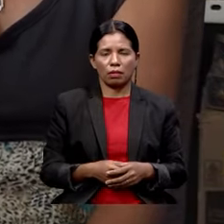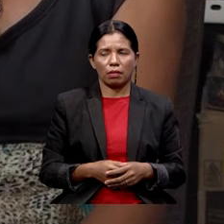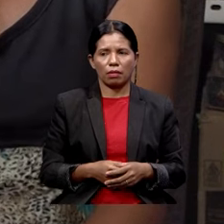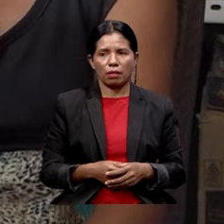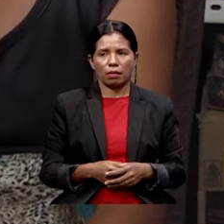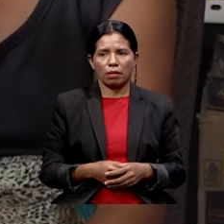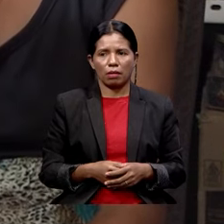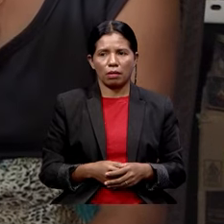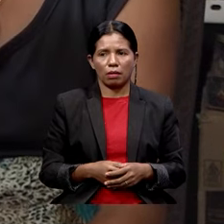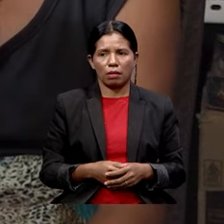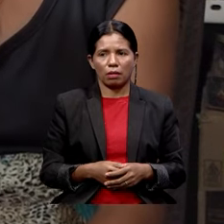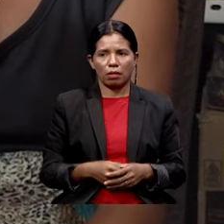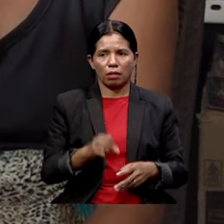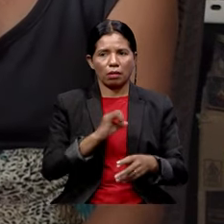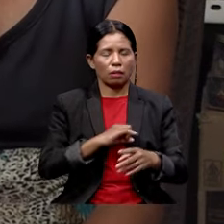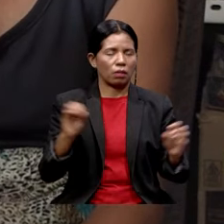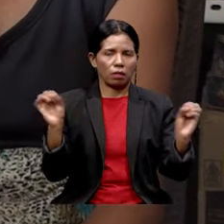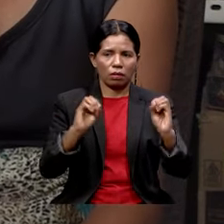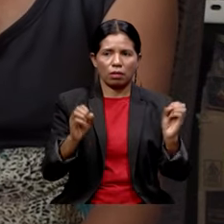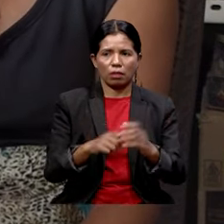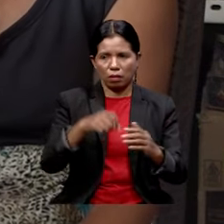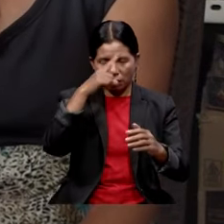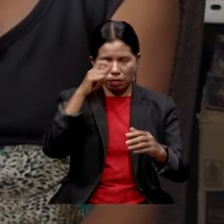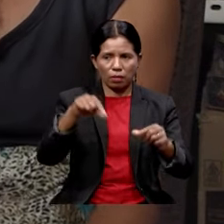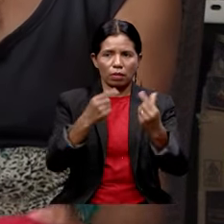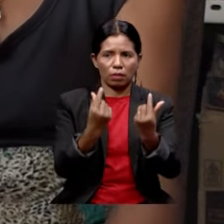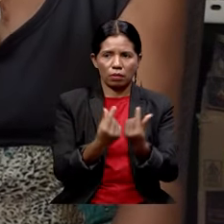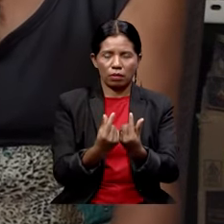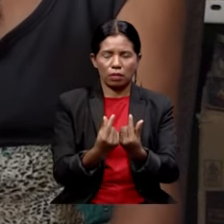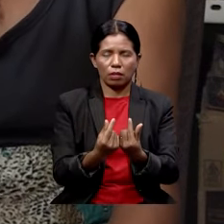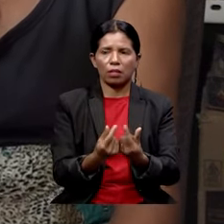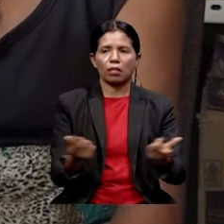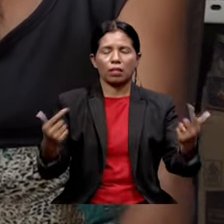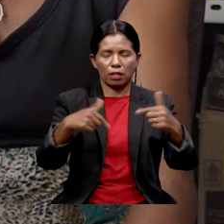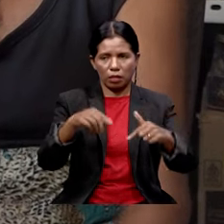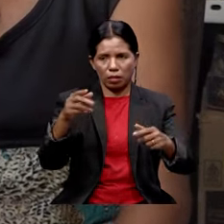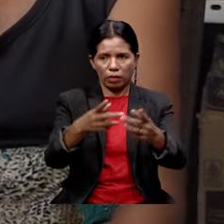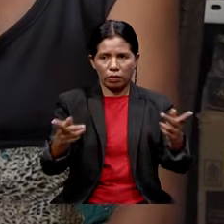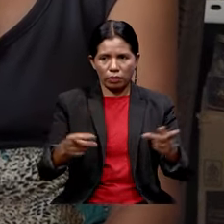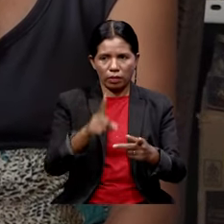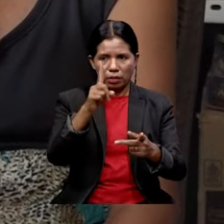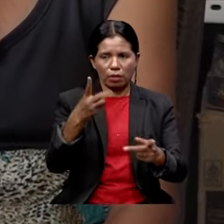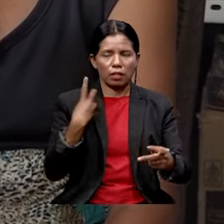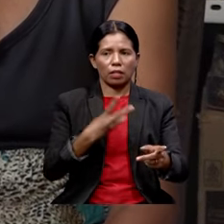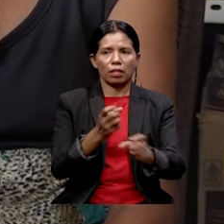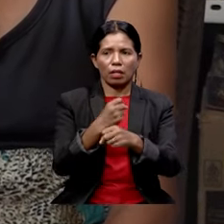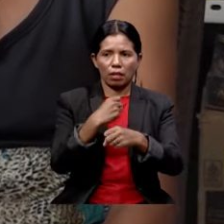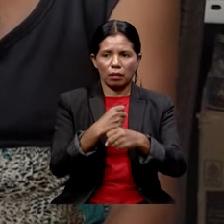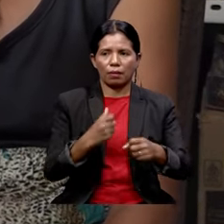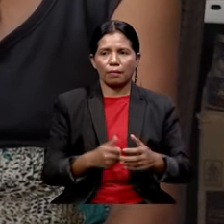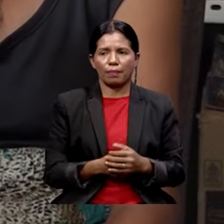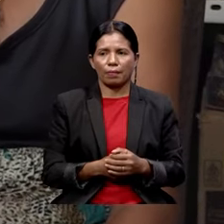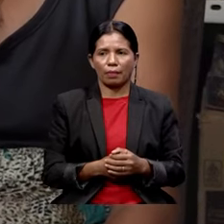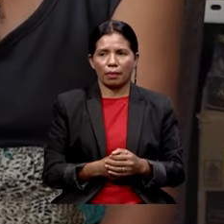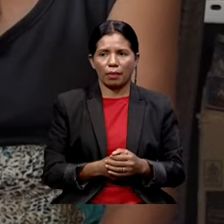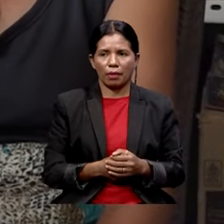nema kaumus hakara haula koe tamba ita grupo ita ten ke ser fatin ira makita halo mes la